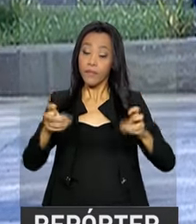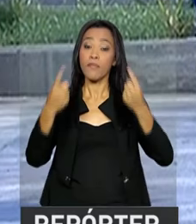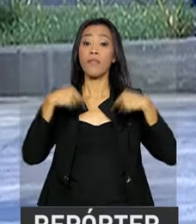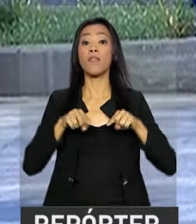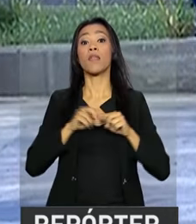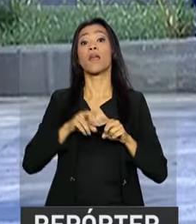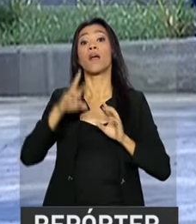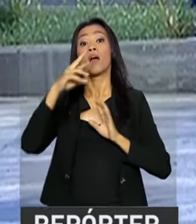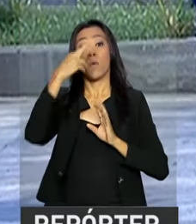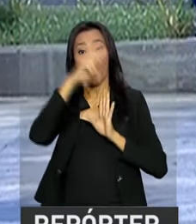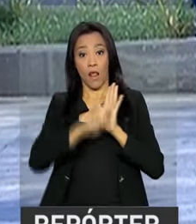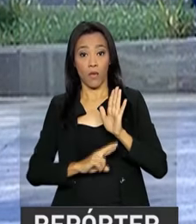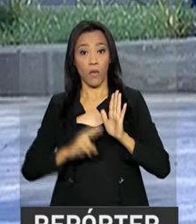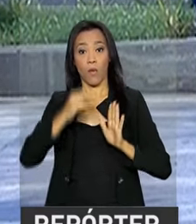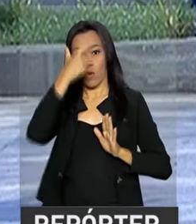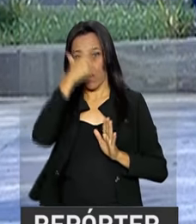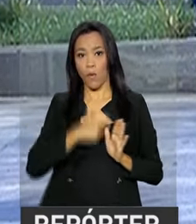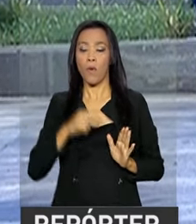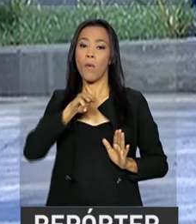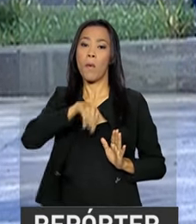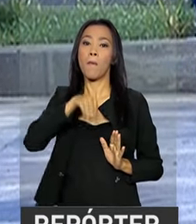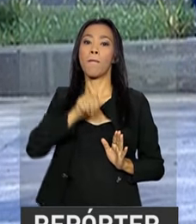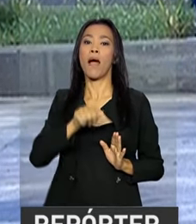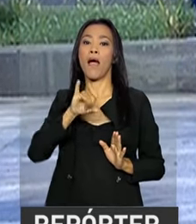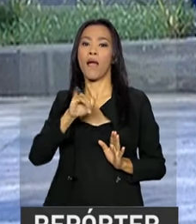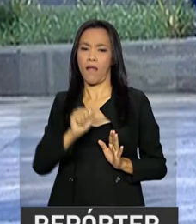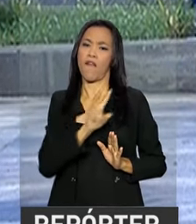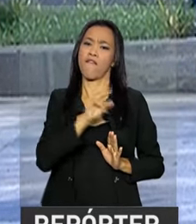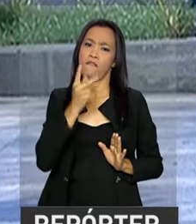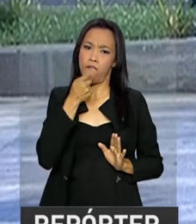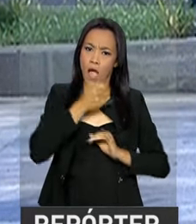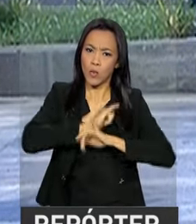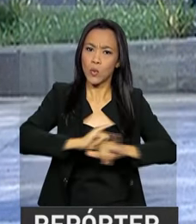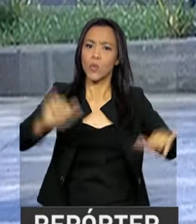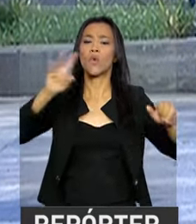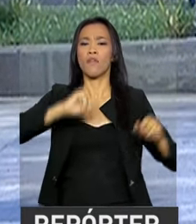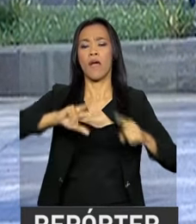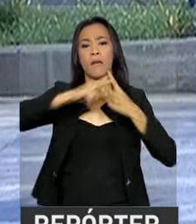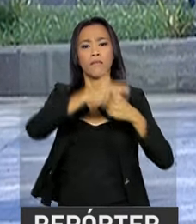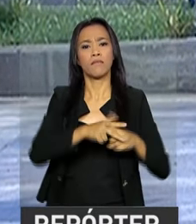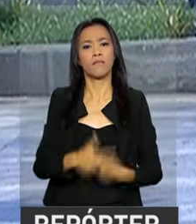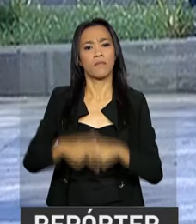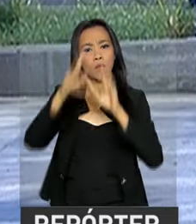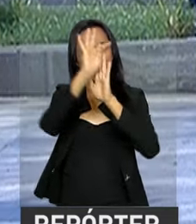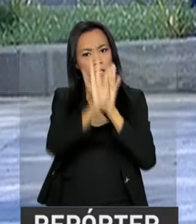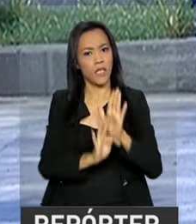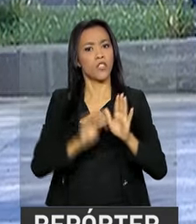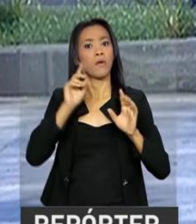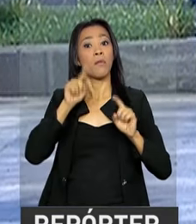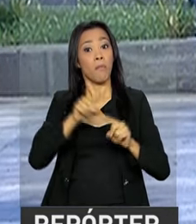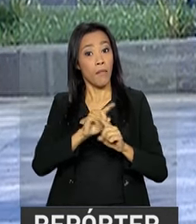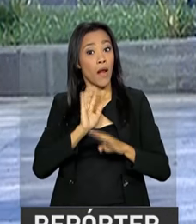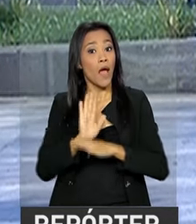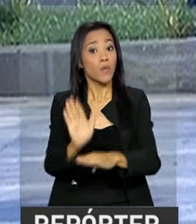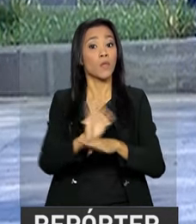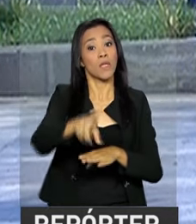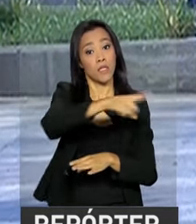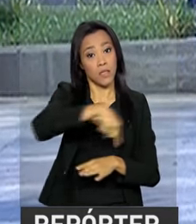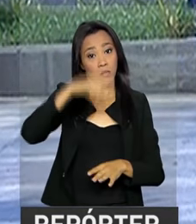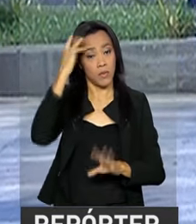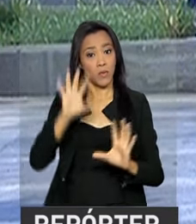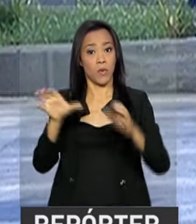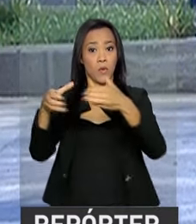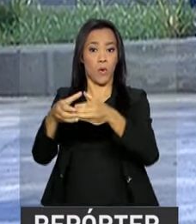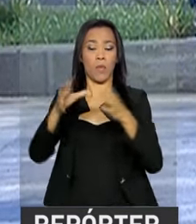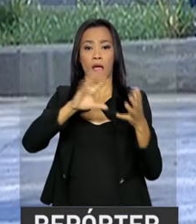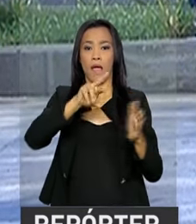da proposta na Câmara, anunciou que vai fazer algumas mudanças no texto para atender a população menos favorecida, como, por exemplo, regras